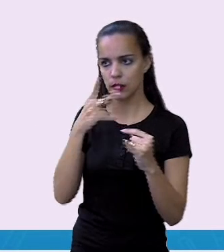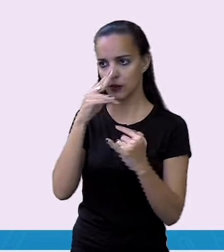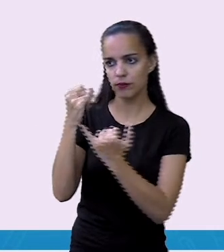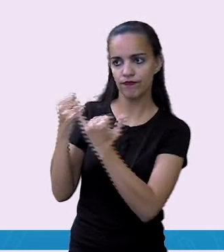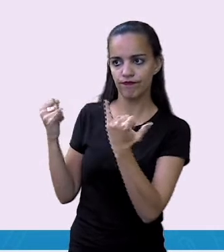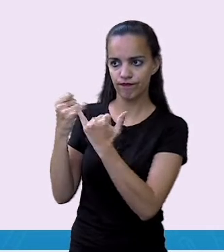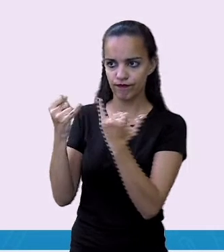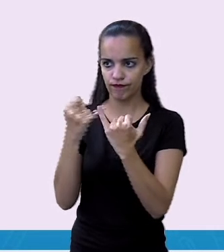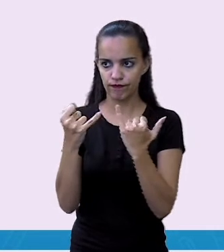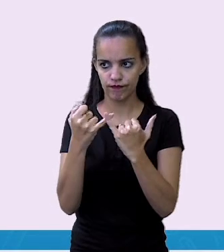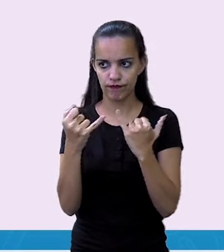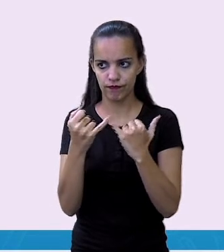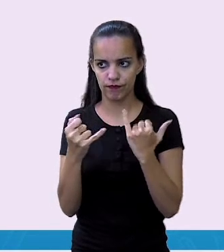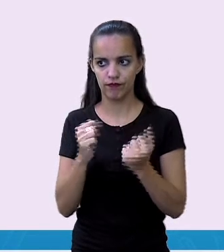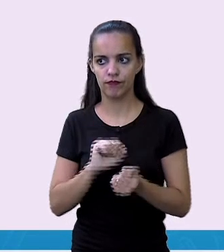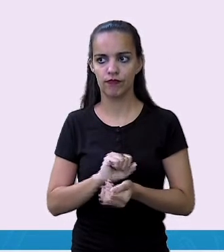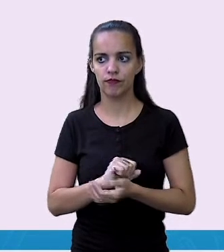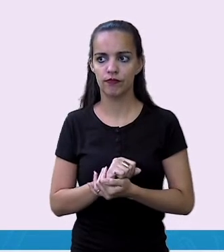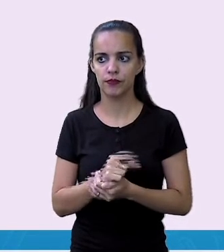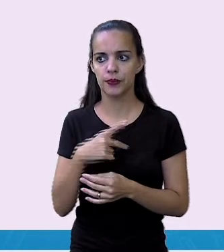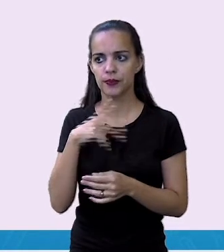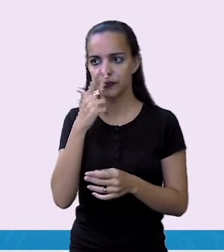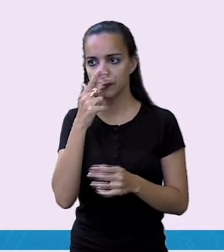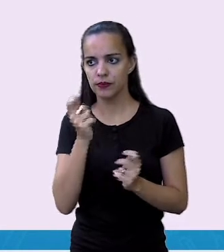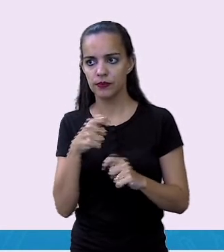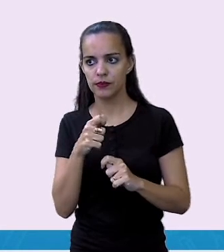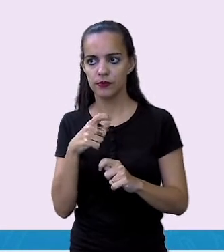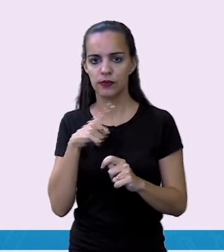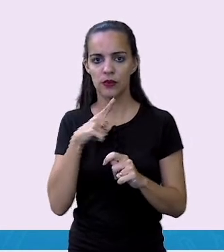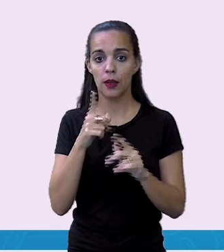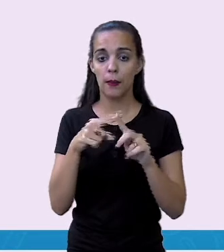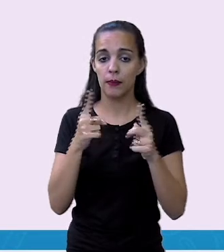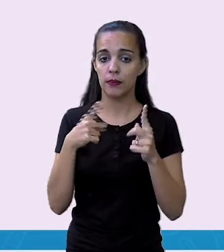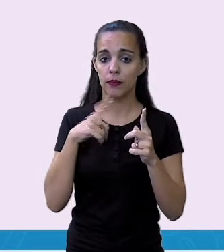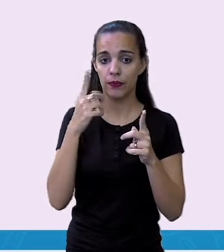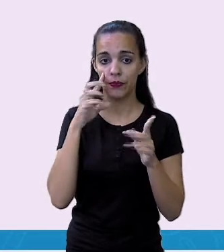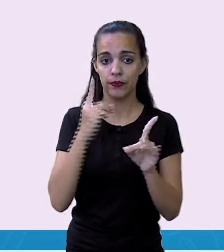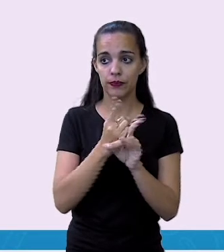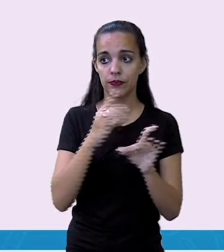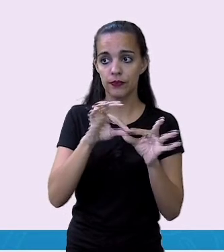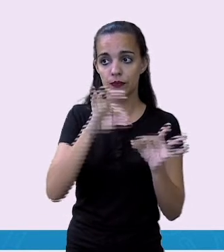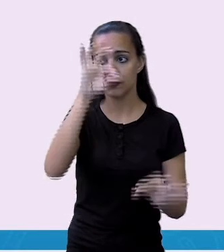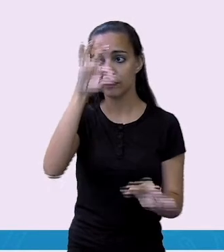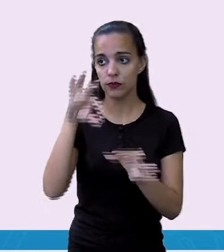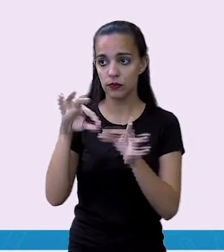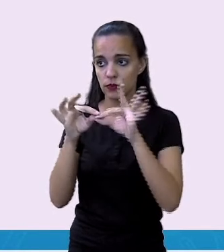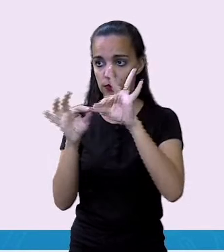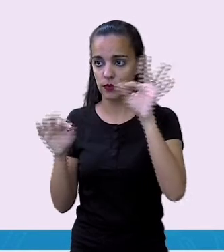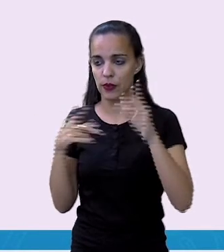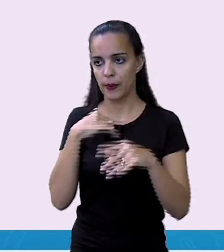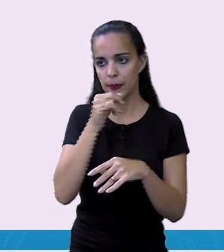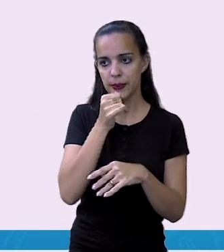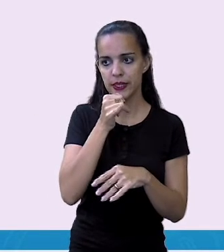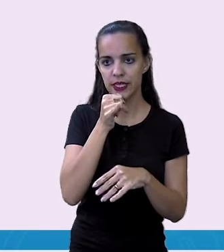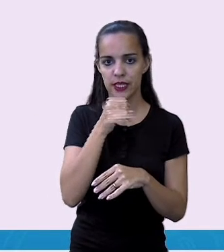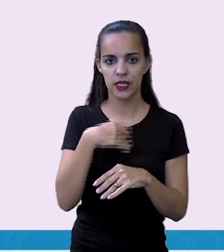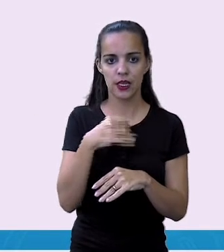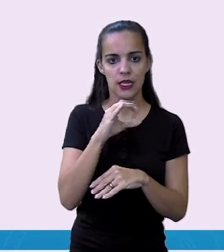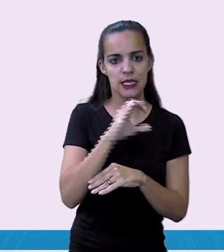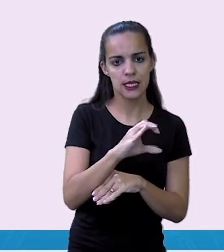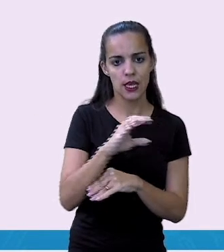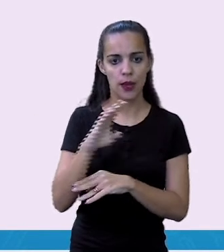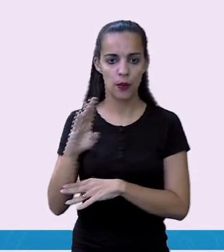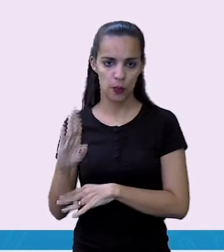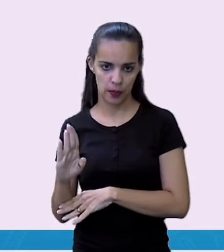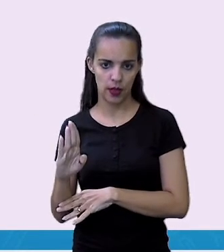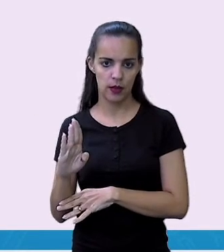lado AC está para a linha e C'. O lado CB está para